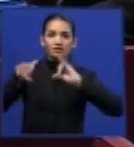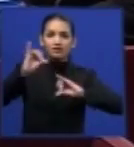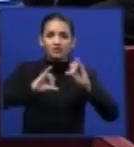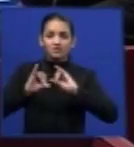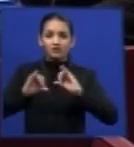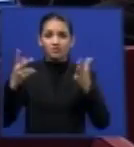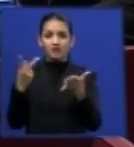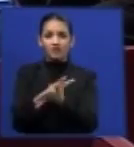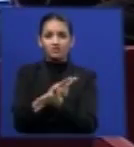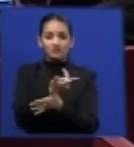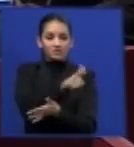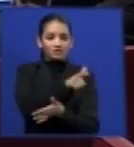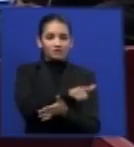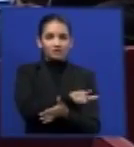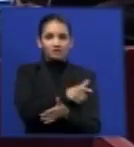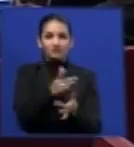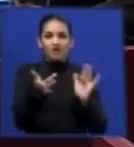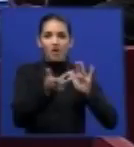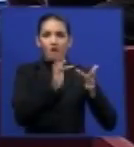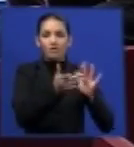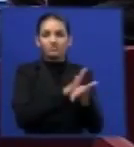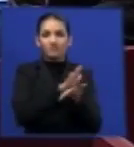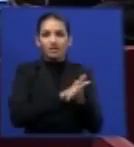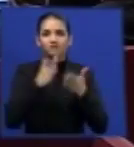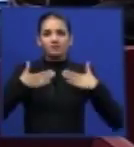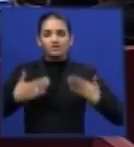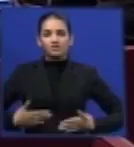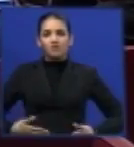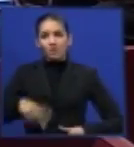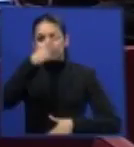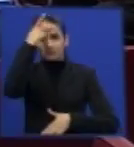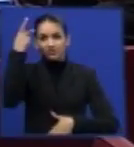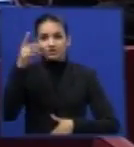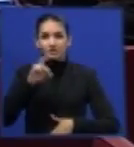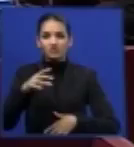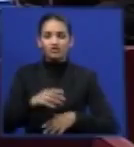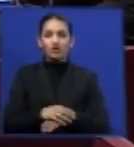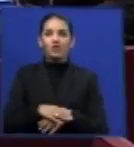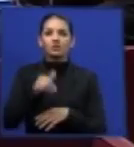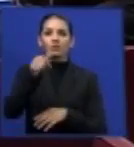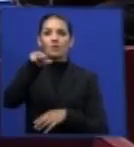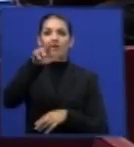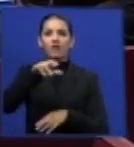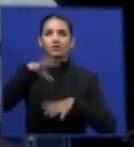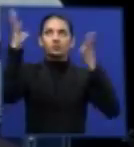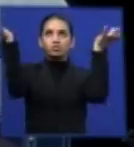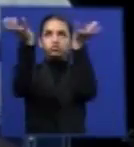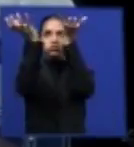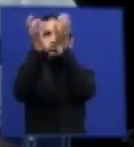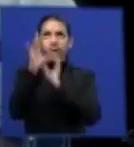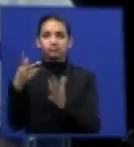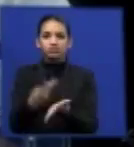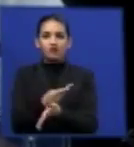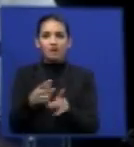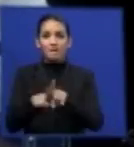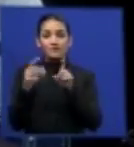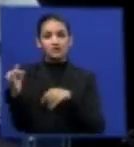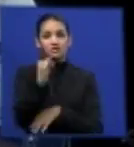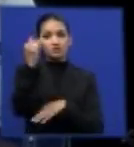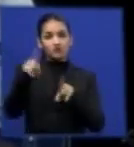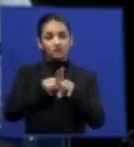lançados eh na na atmosfera é importante ressaltar o que tá